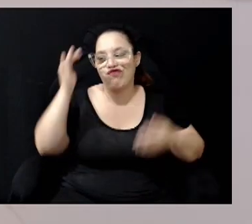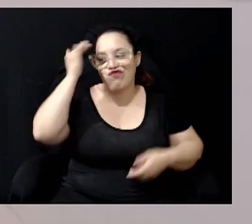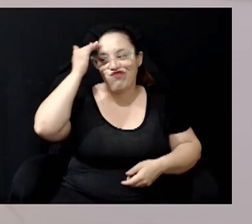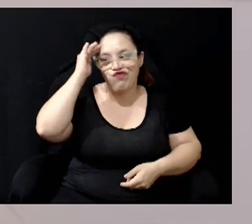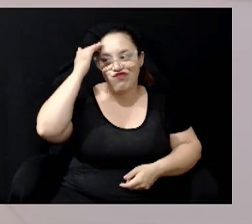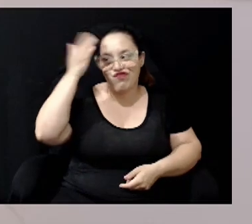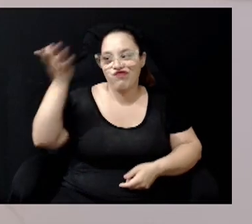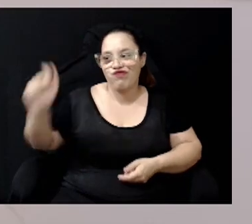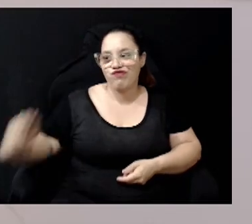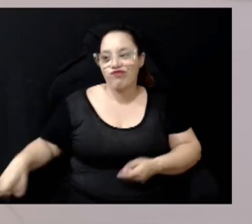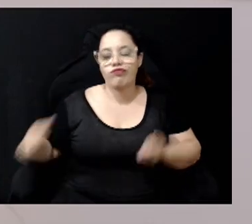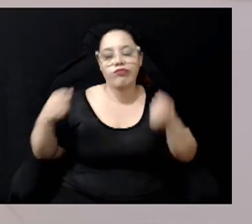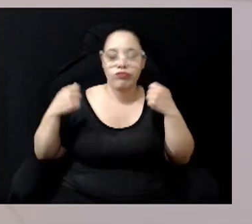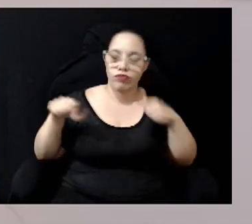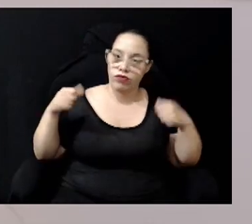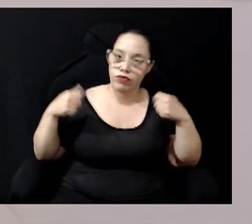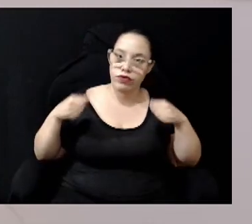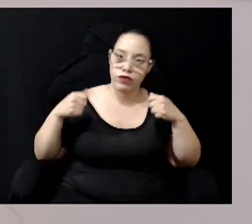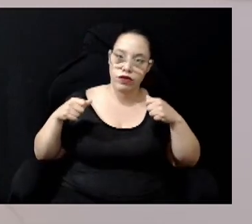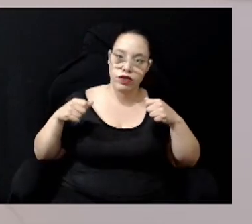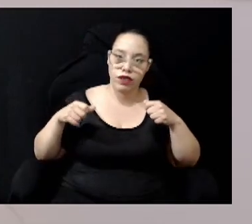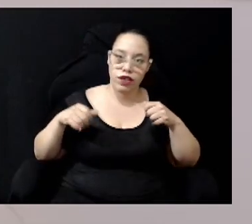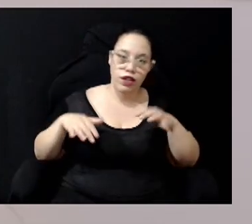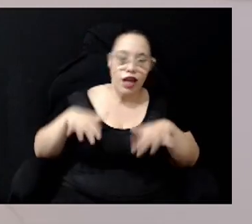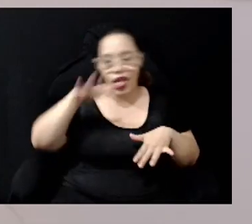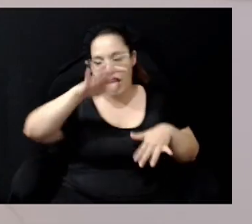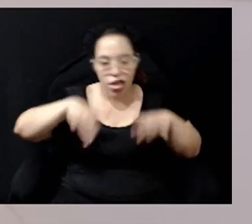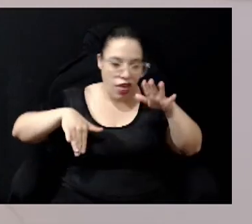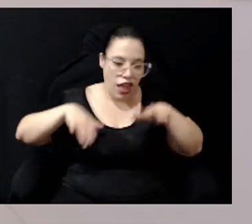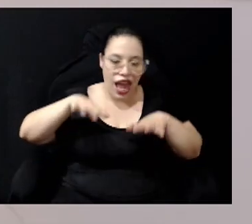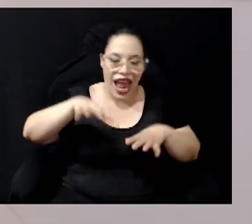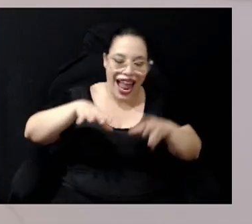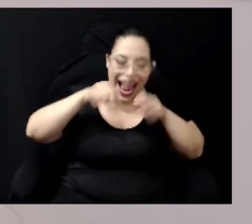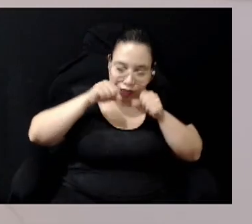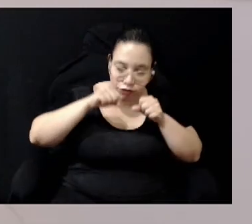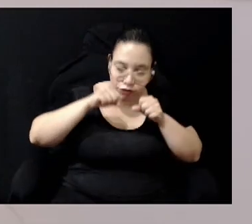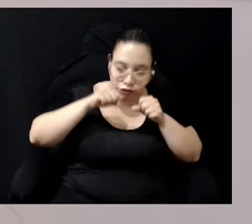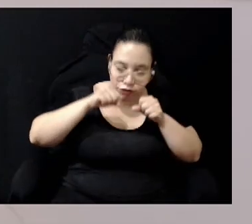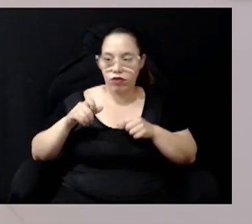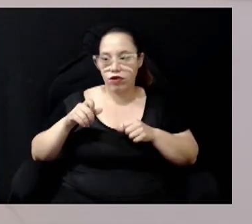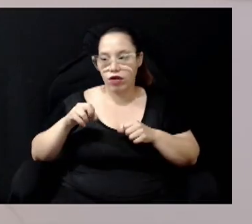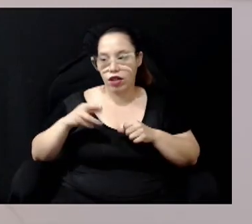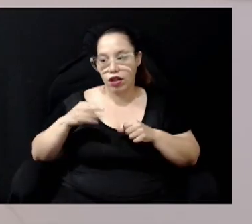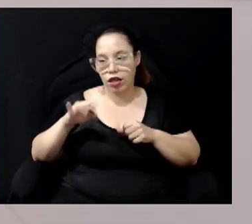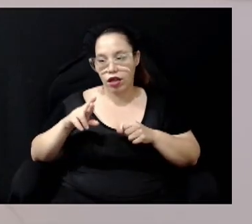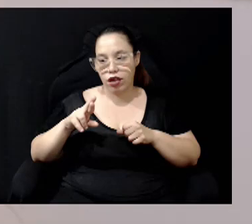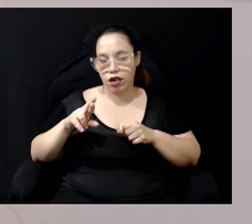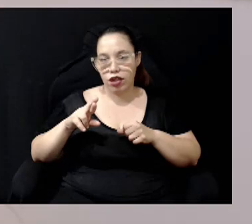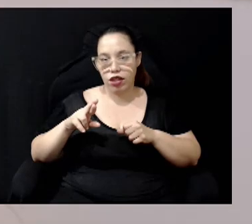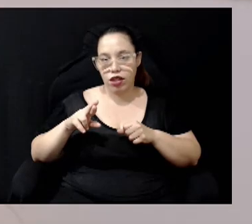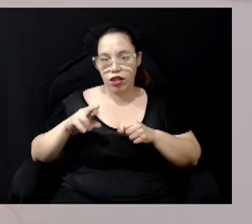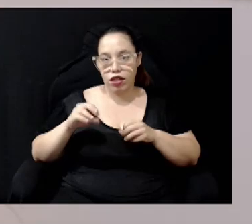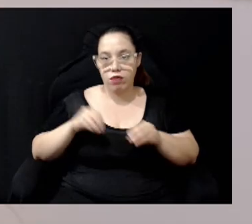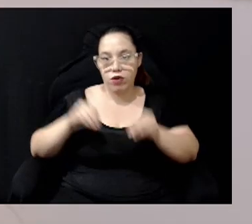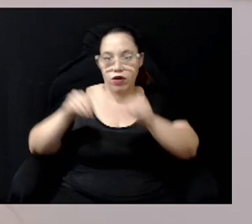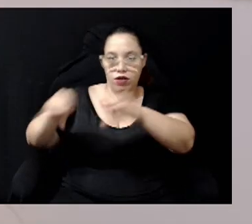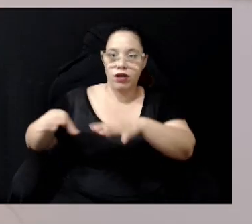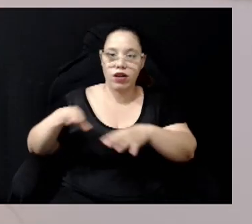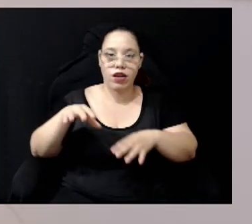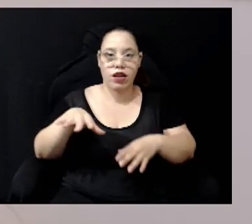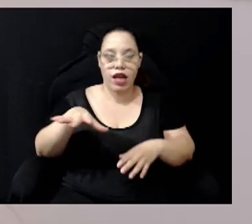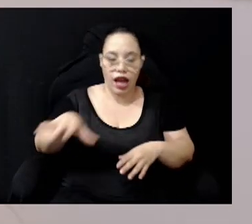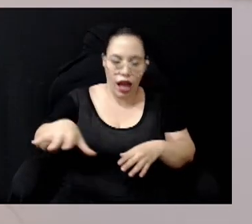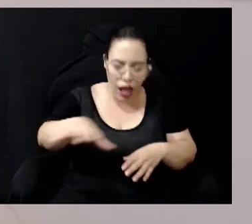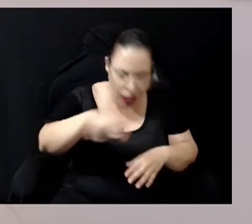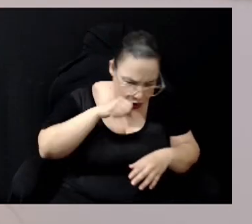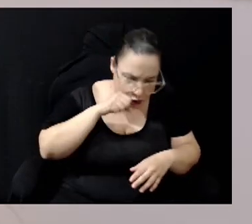precisam, às vezes, caçar mais, mesmo que seja algo que seja colocado para eles caçarem,